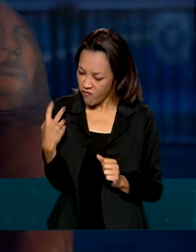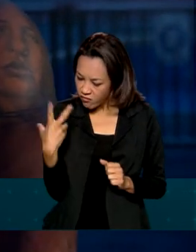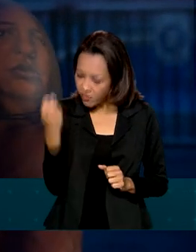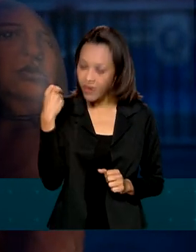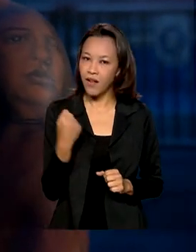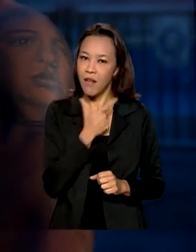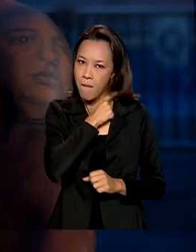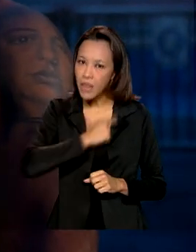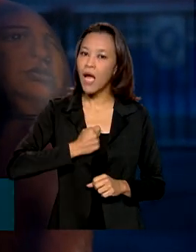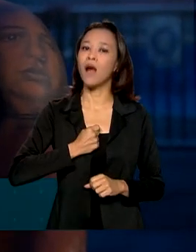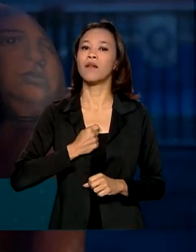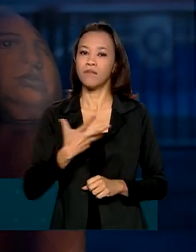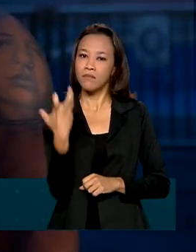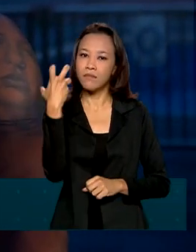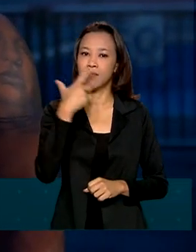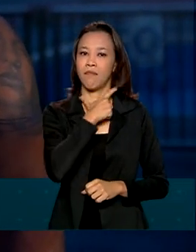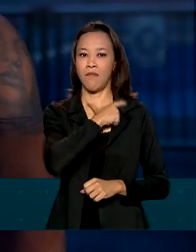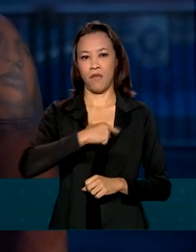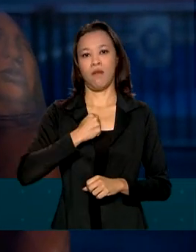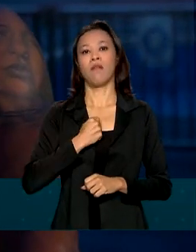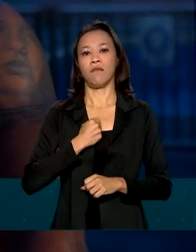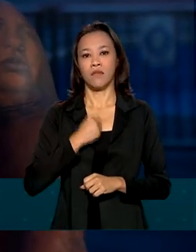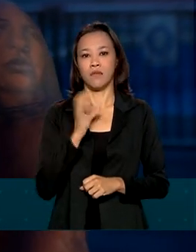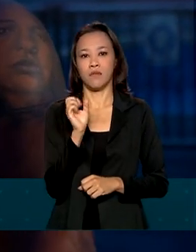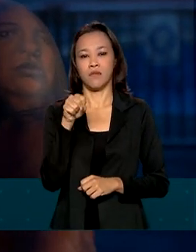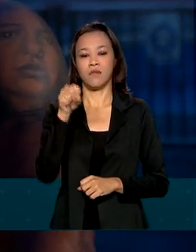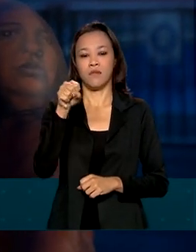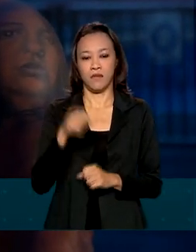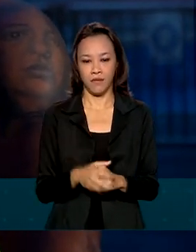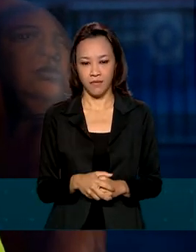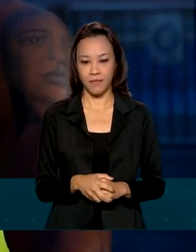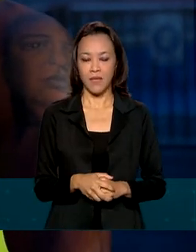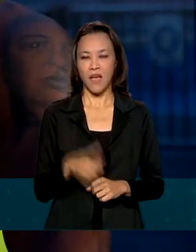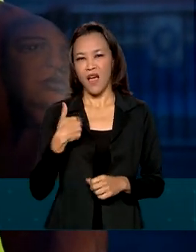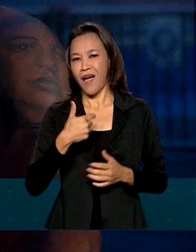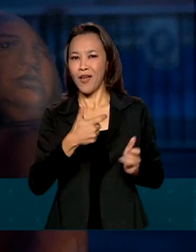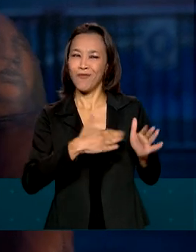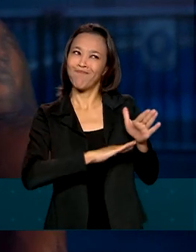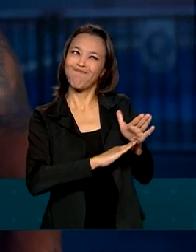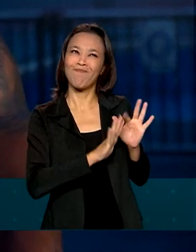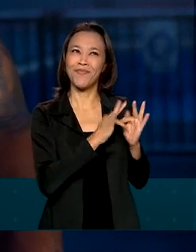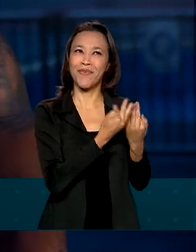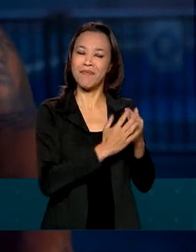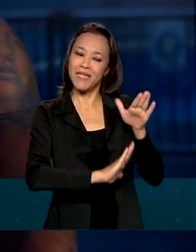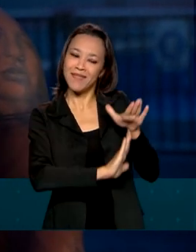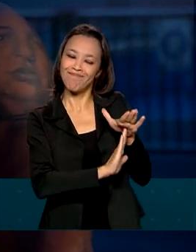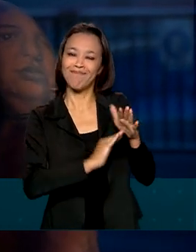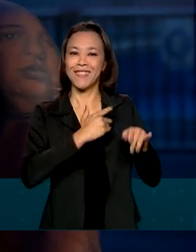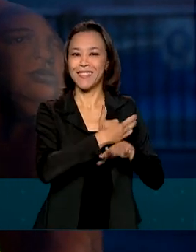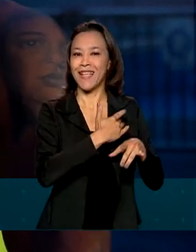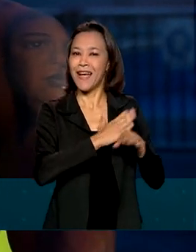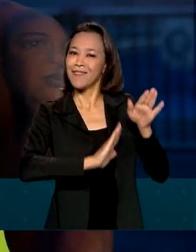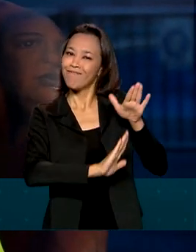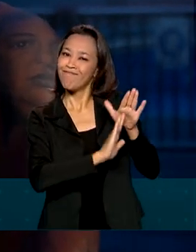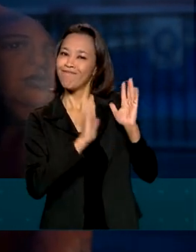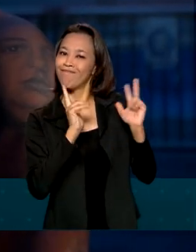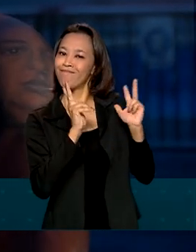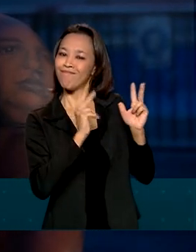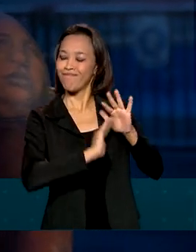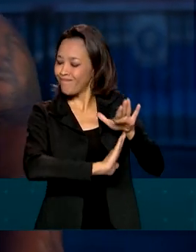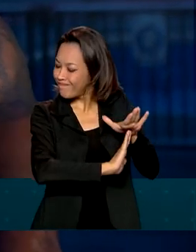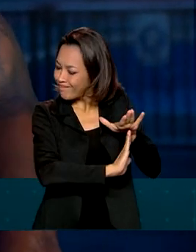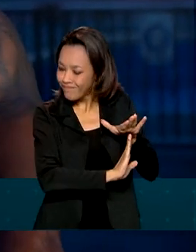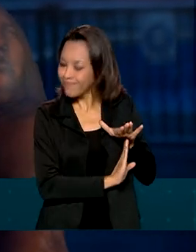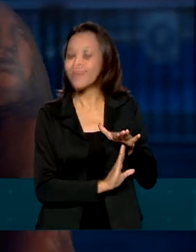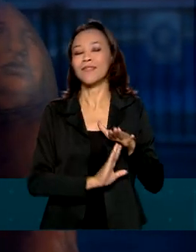brigar por medalha mesmo sem saber que podem atingir aqui só que trabalho as coisas família amigos cidade lazer várias coisas